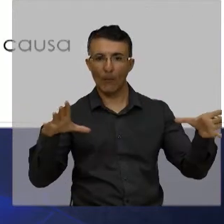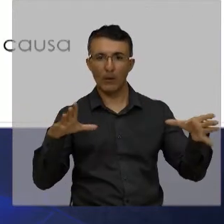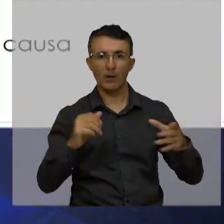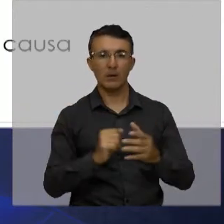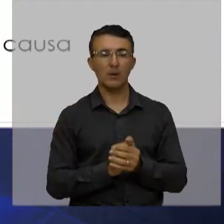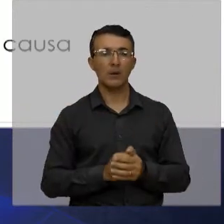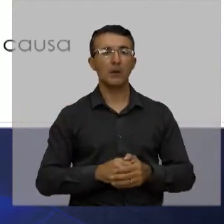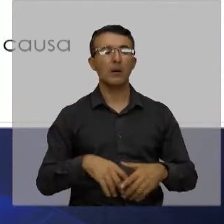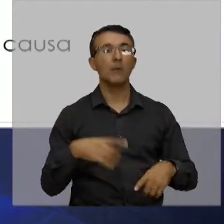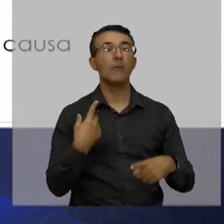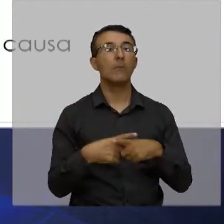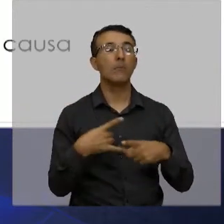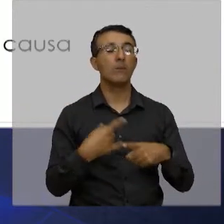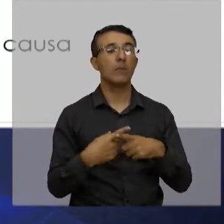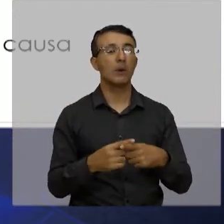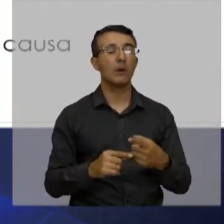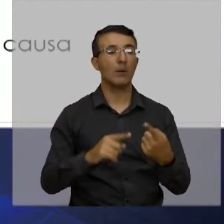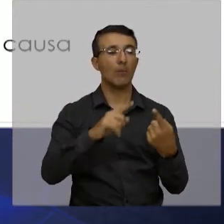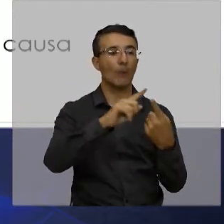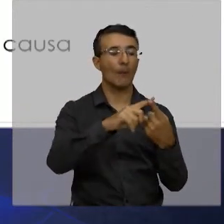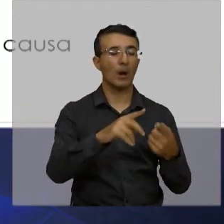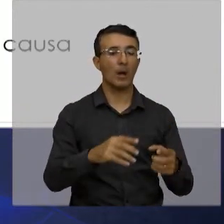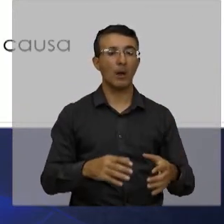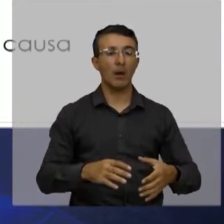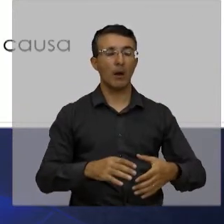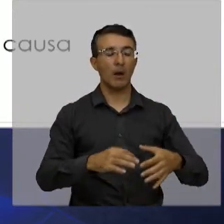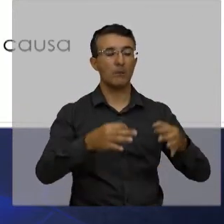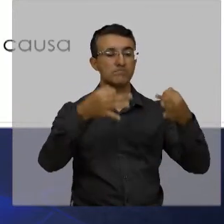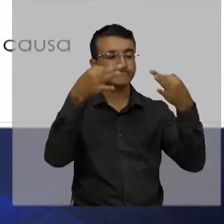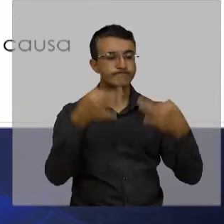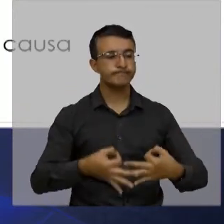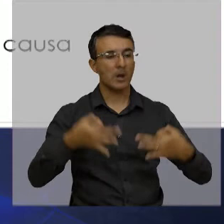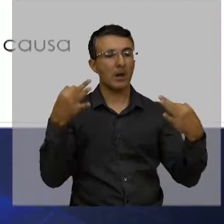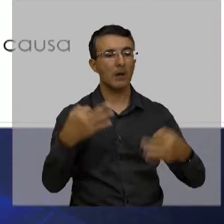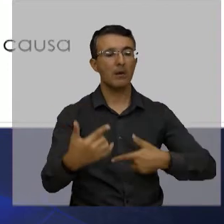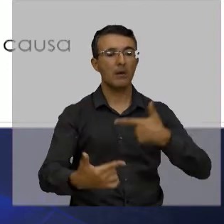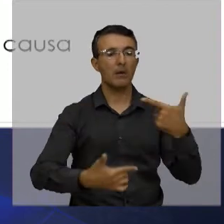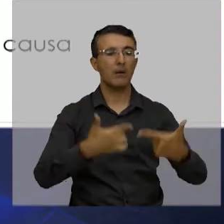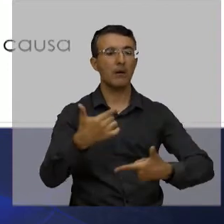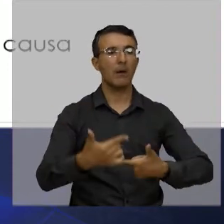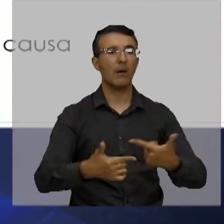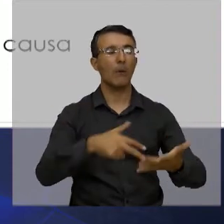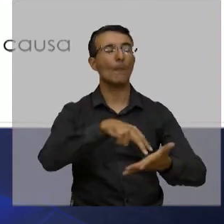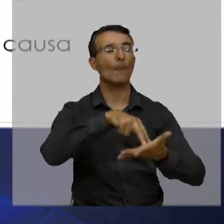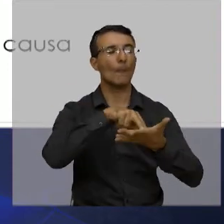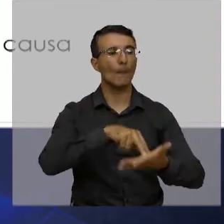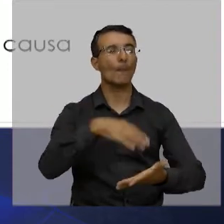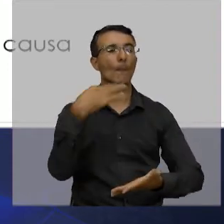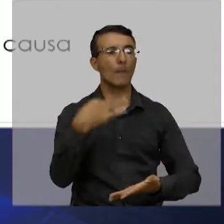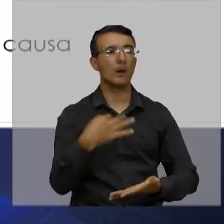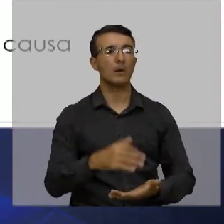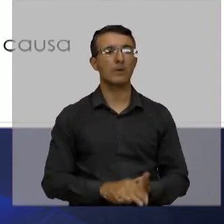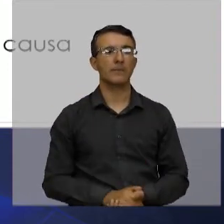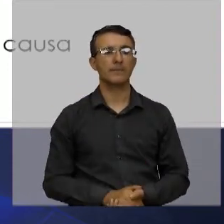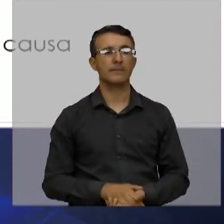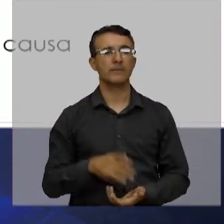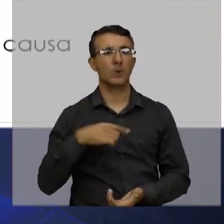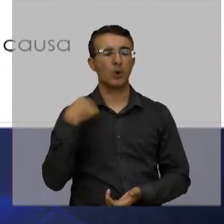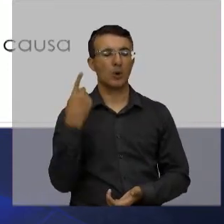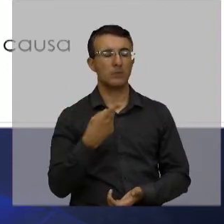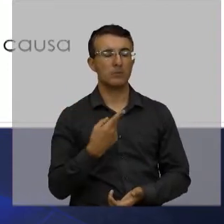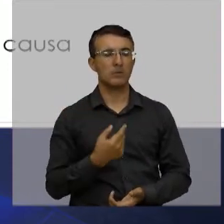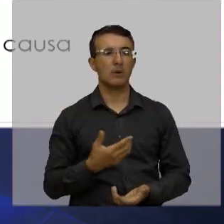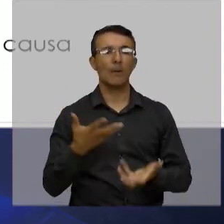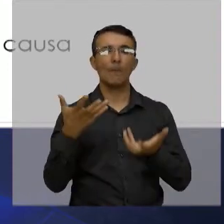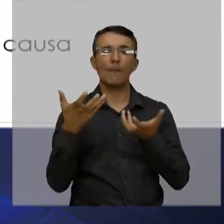estabilidade no emprego. Então, quero aqui terminar colocando o seguinte, que nós queremos